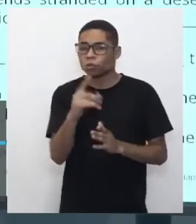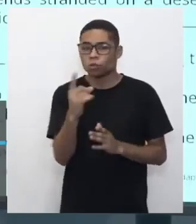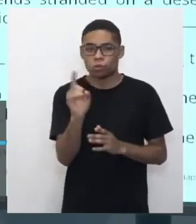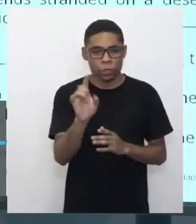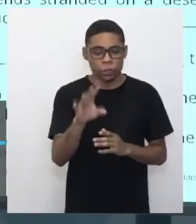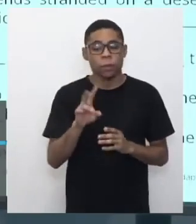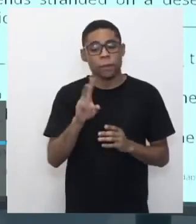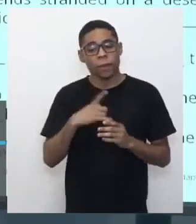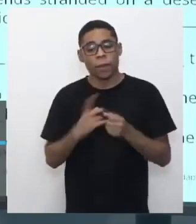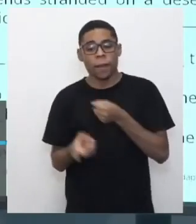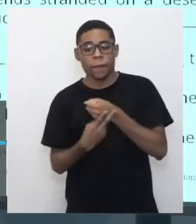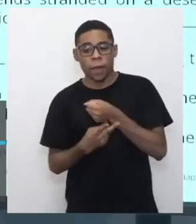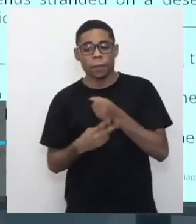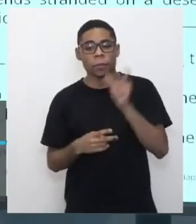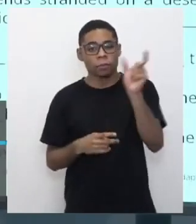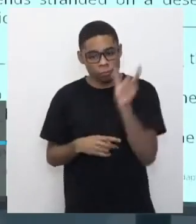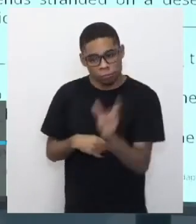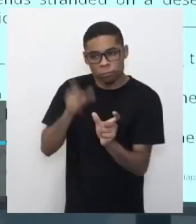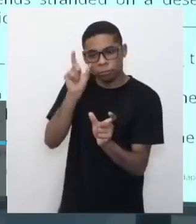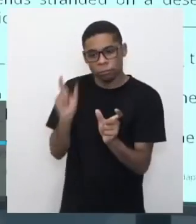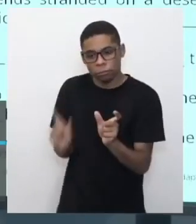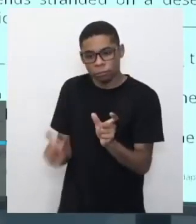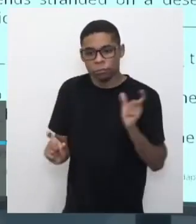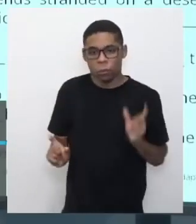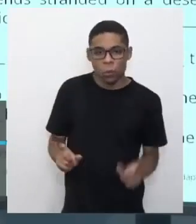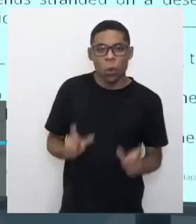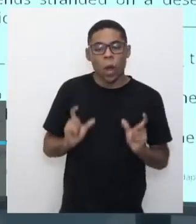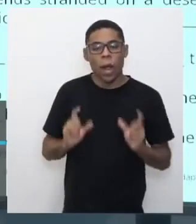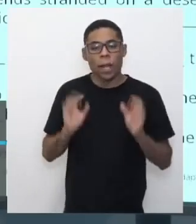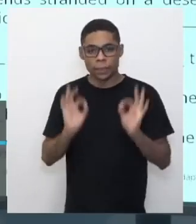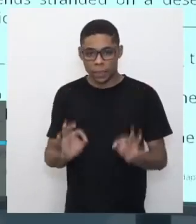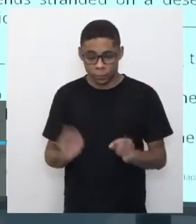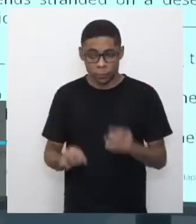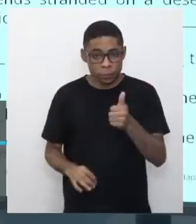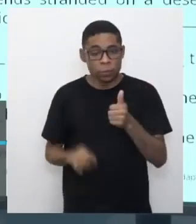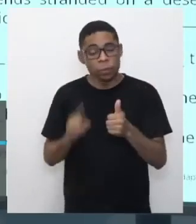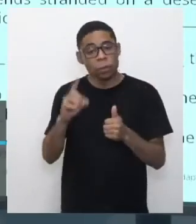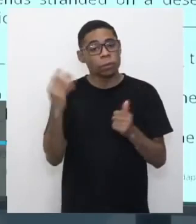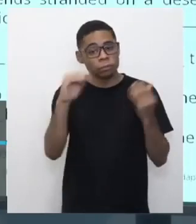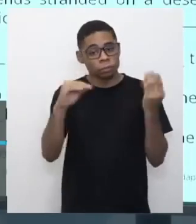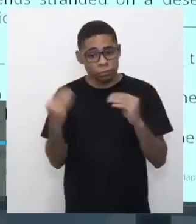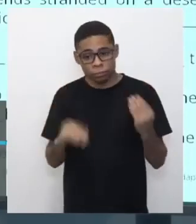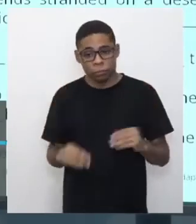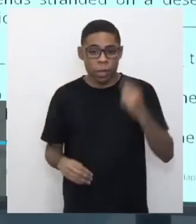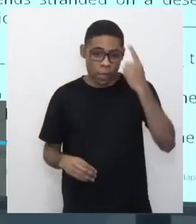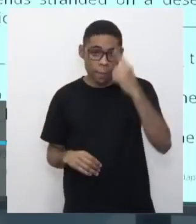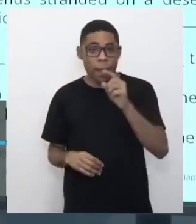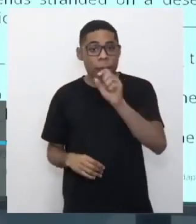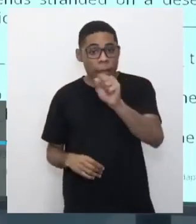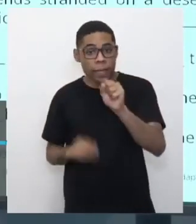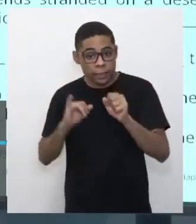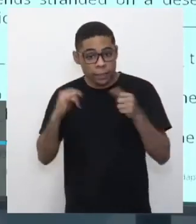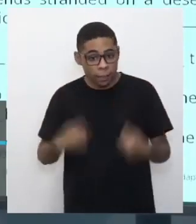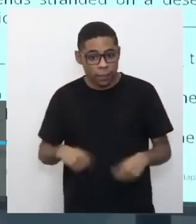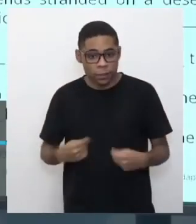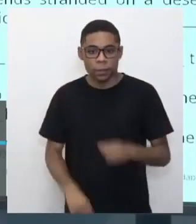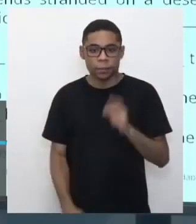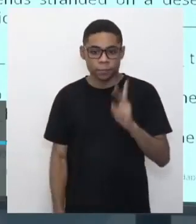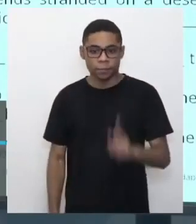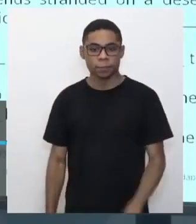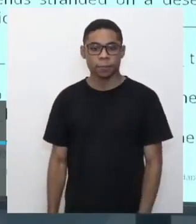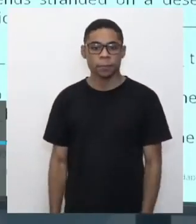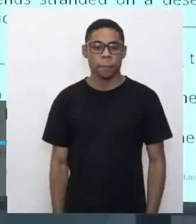esses verbos que estão aparecendo ali no lugar correto. Não se esqueçam de acrescentar os S's lá quando for necessário,